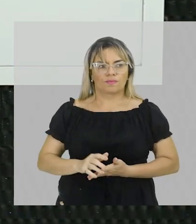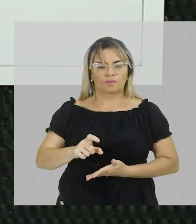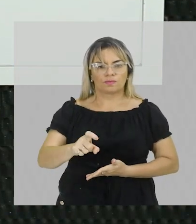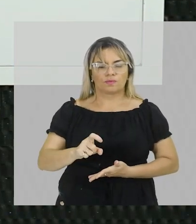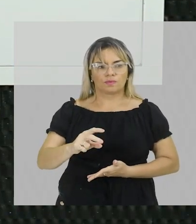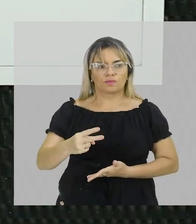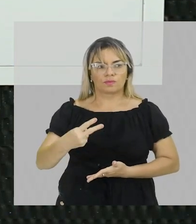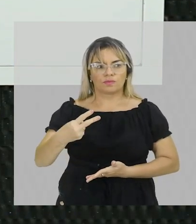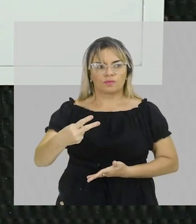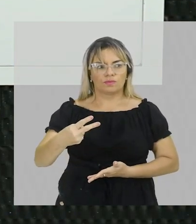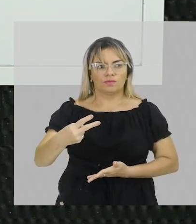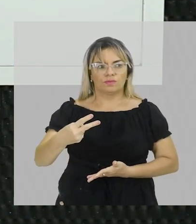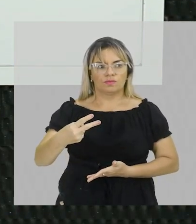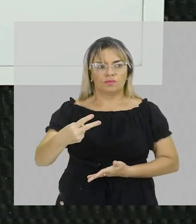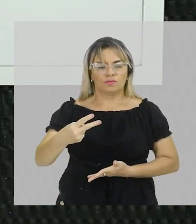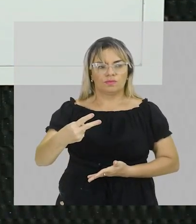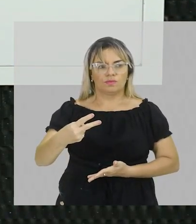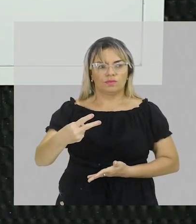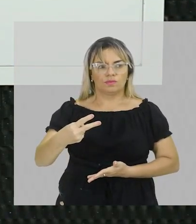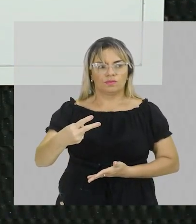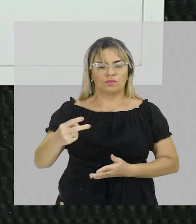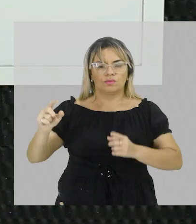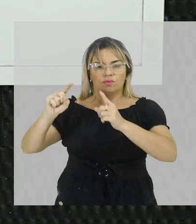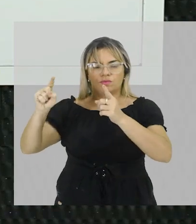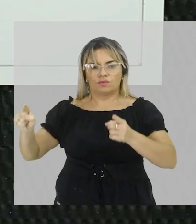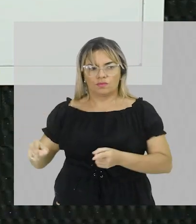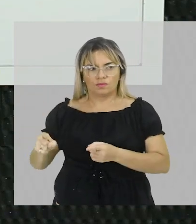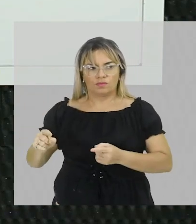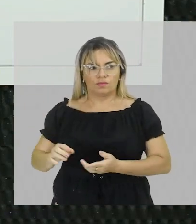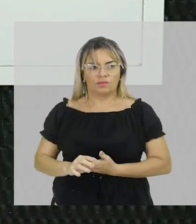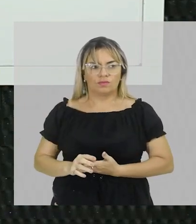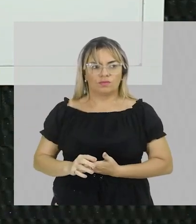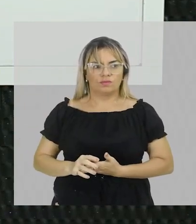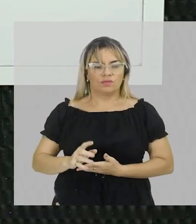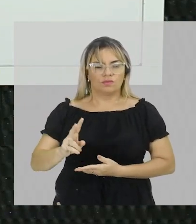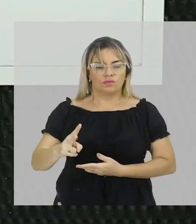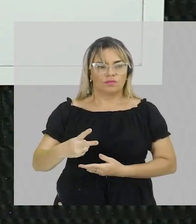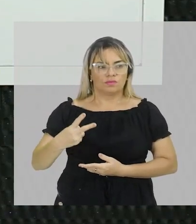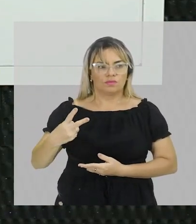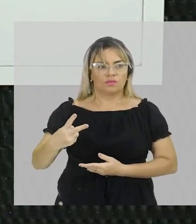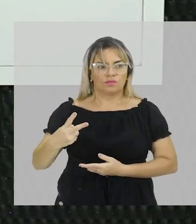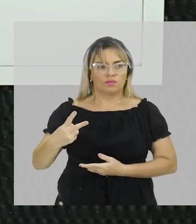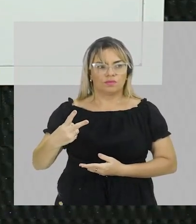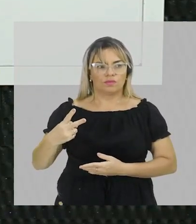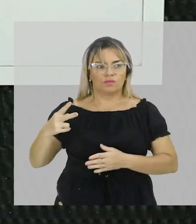quadrado. E aqui dentro vai ficar 2 menos raiz de 2.